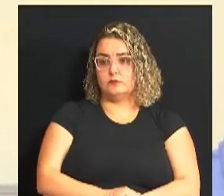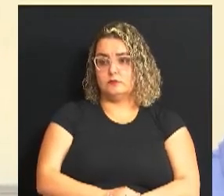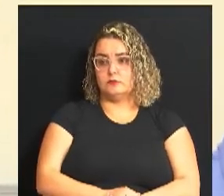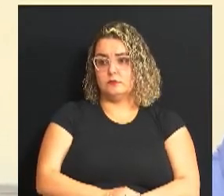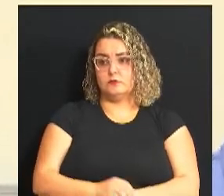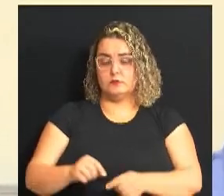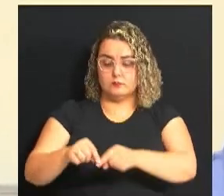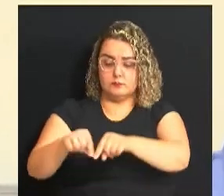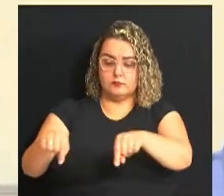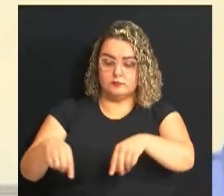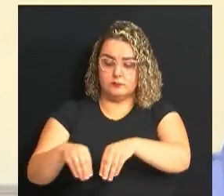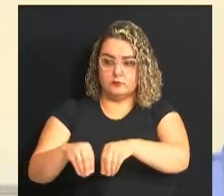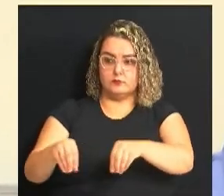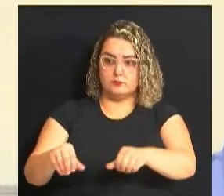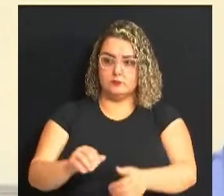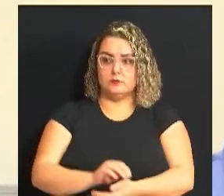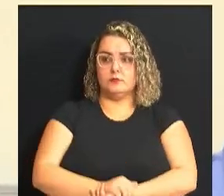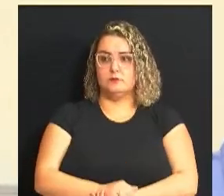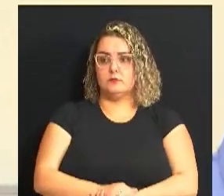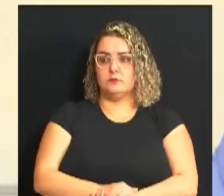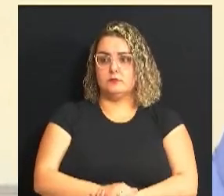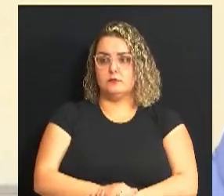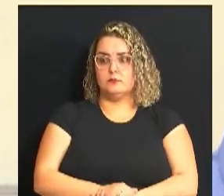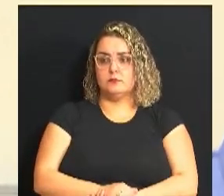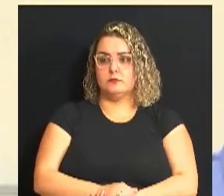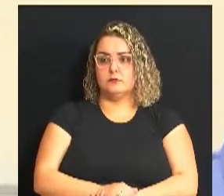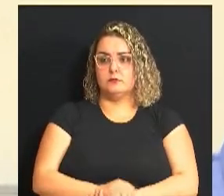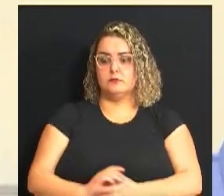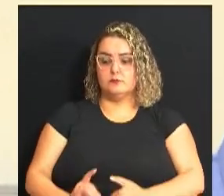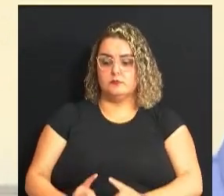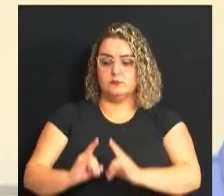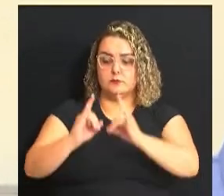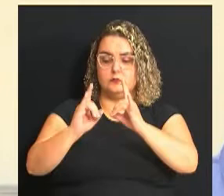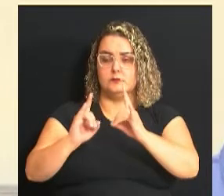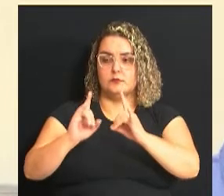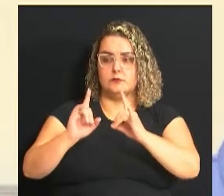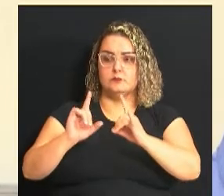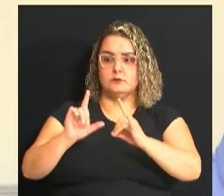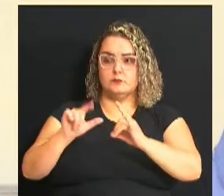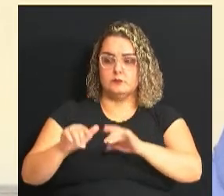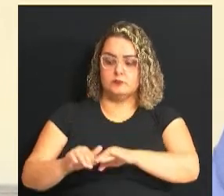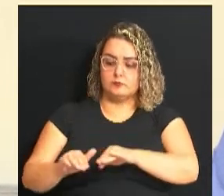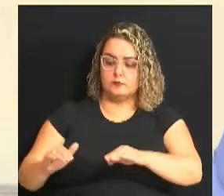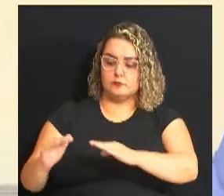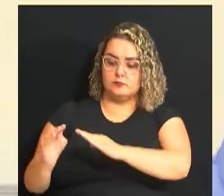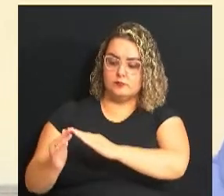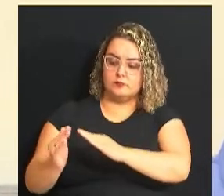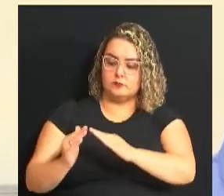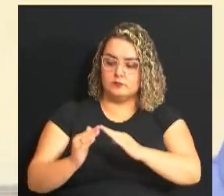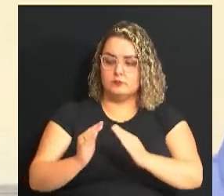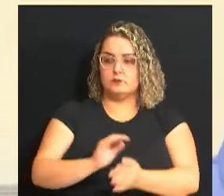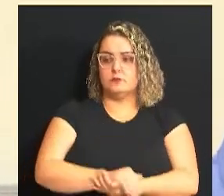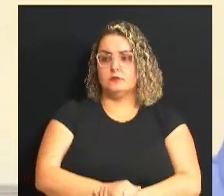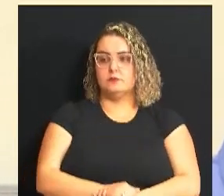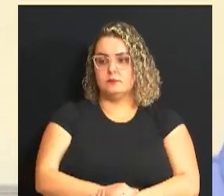Terrenos, vertical apartamentos e horizontais casa.